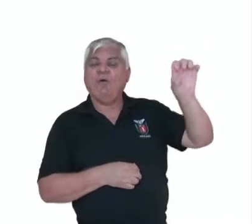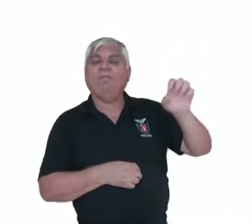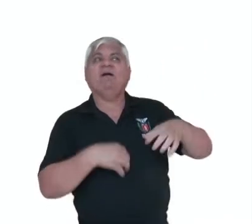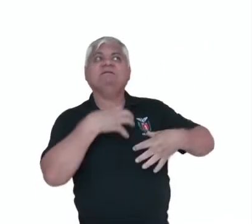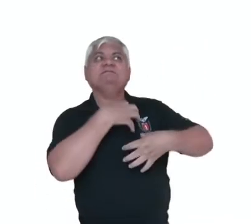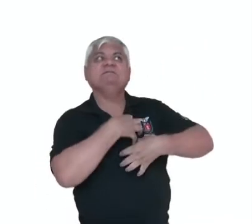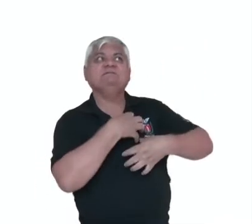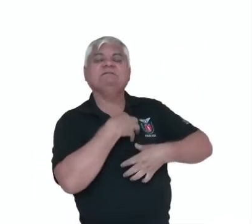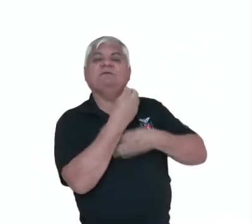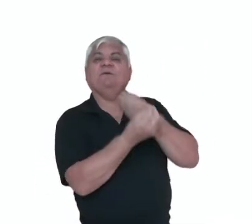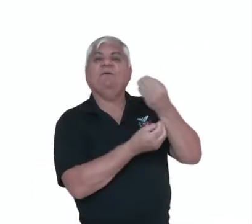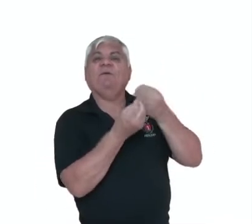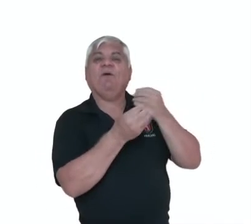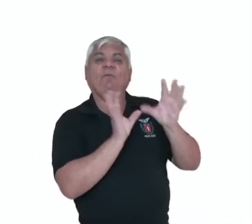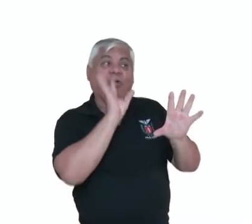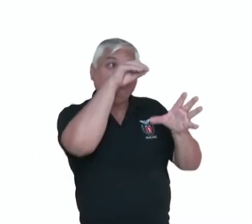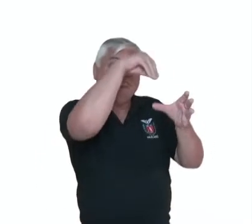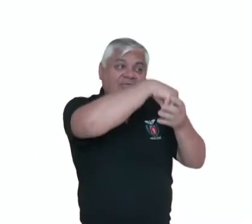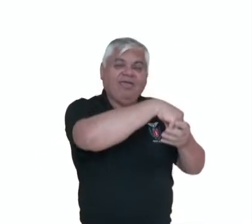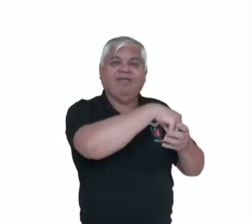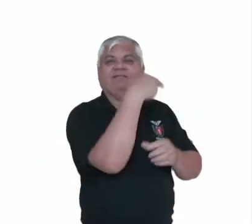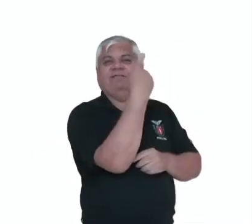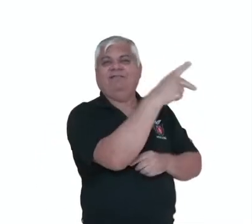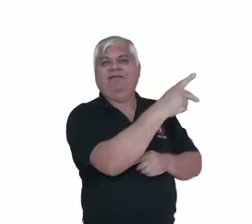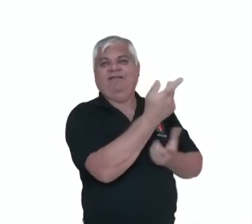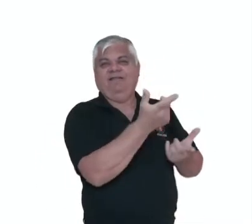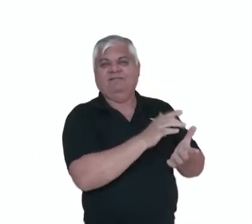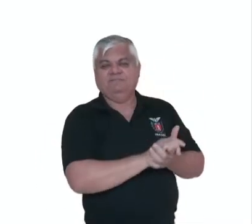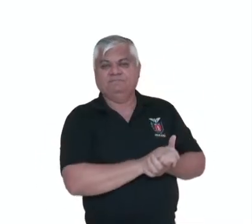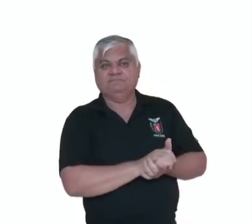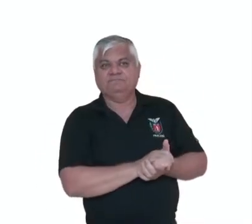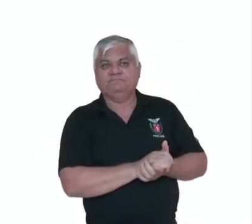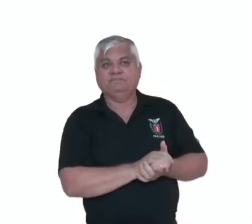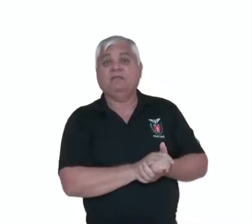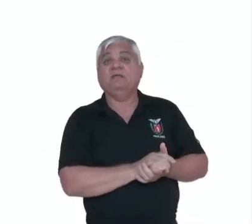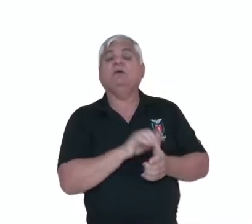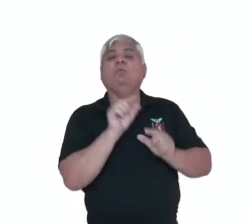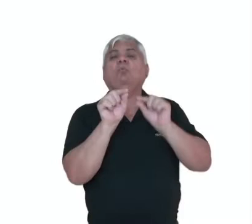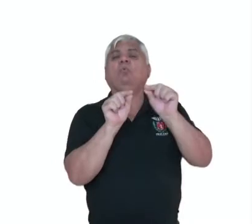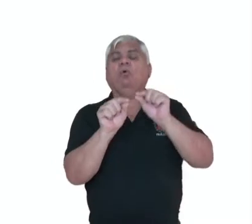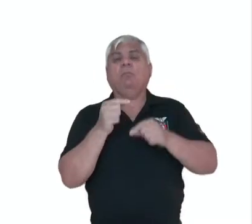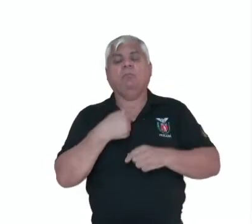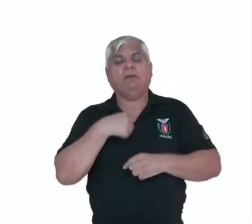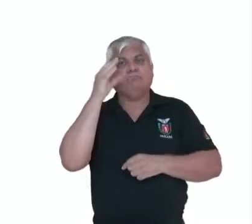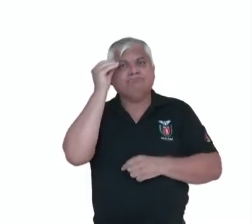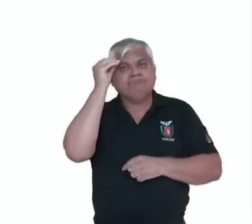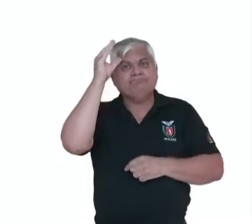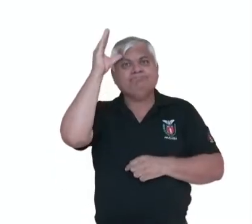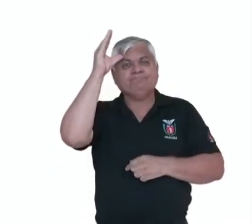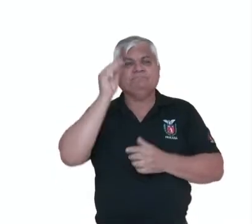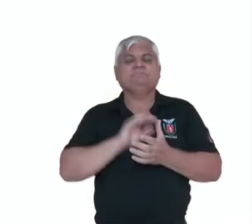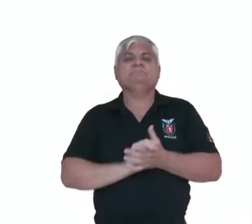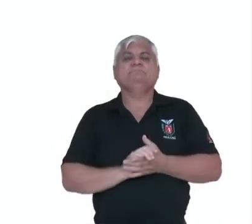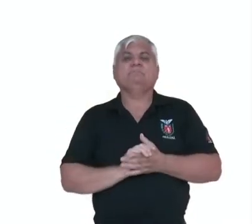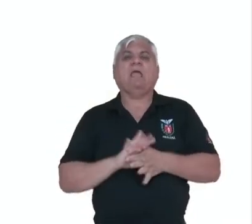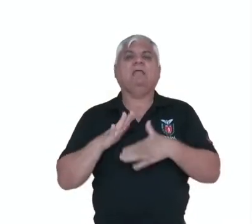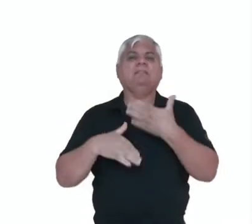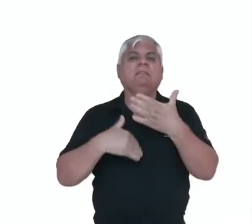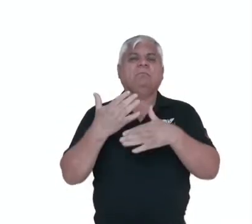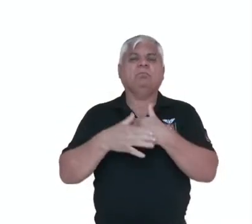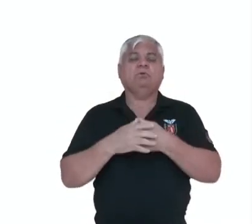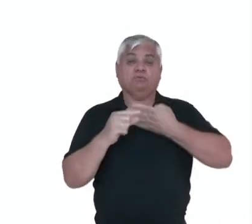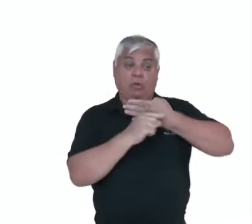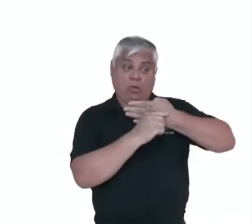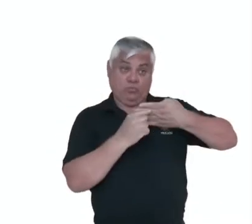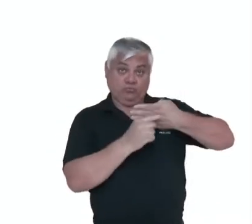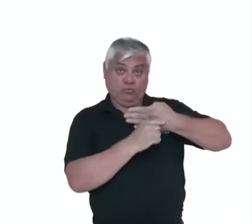ou pertencendo à classe dominante. Então, para a gente ampliar um pouco mais o conhecimento. Um pouco depois de Alice, o